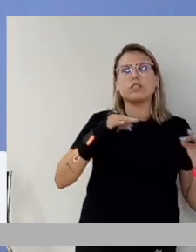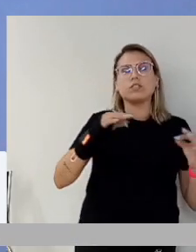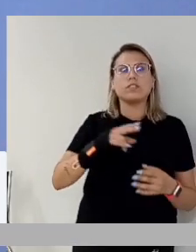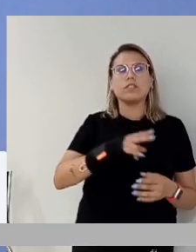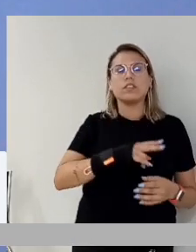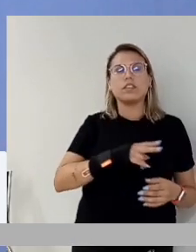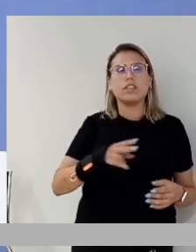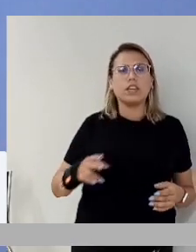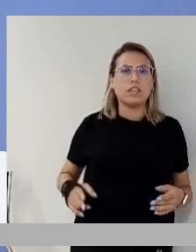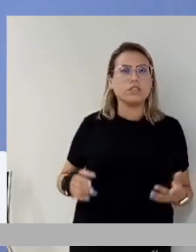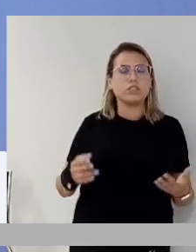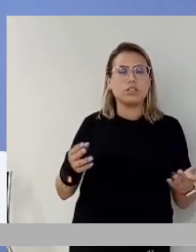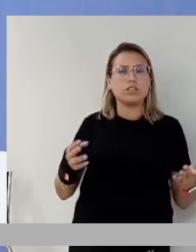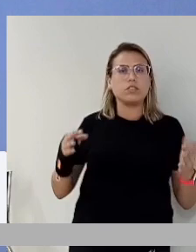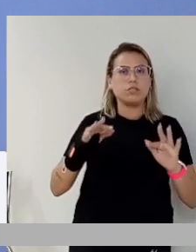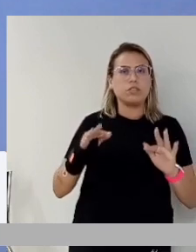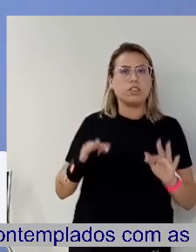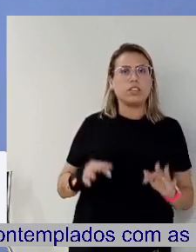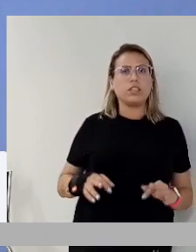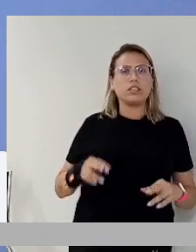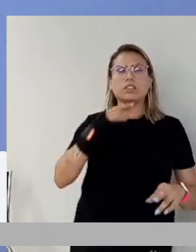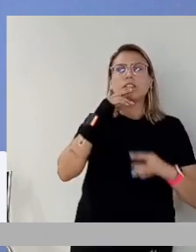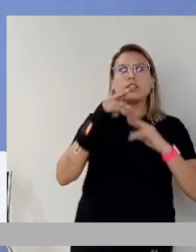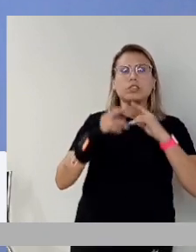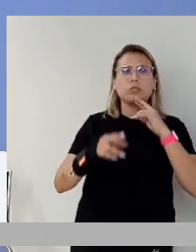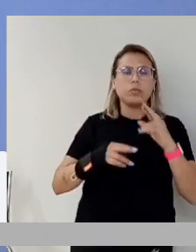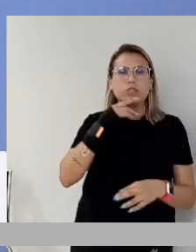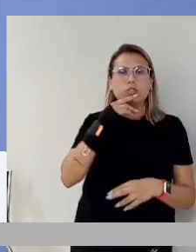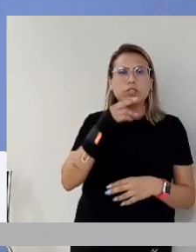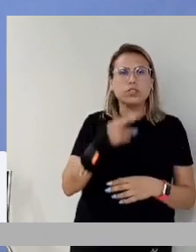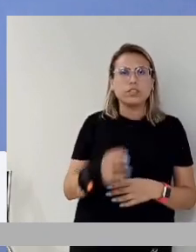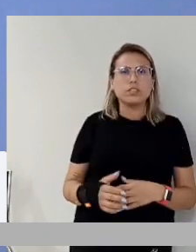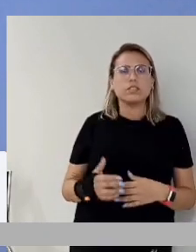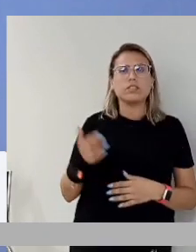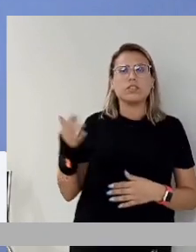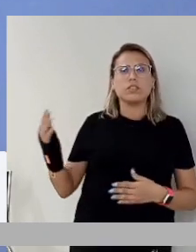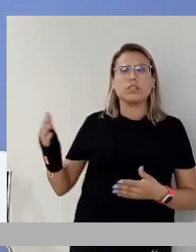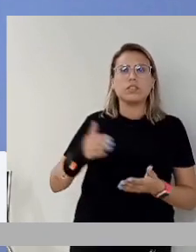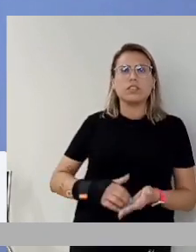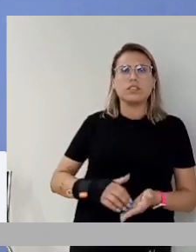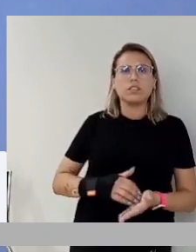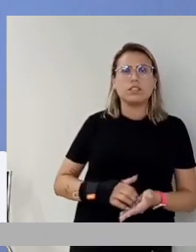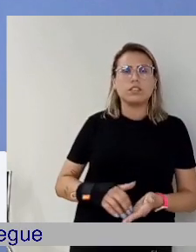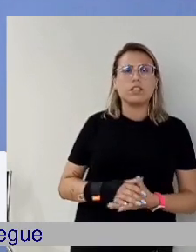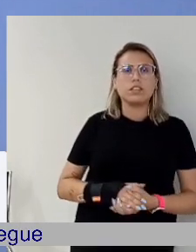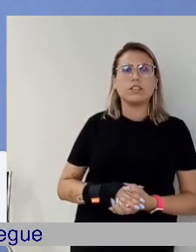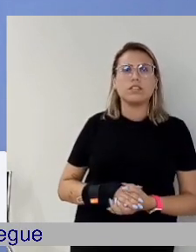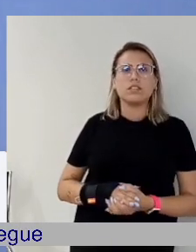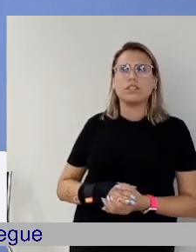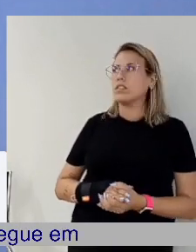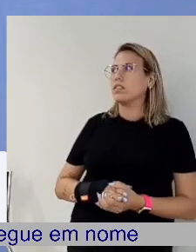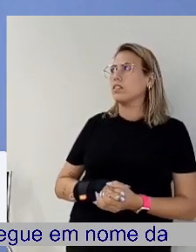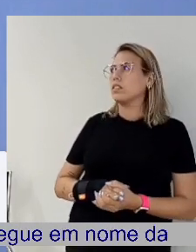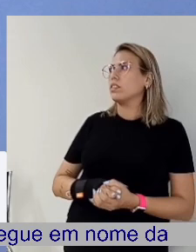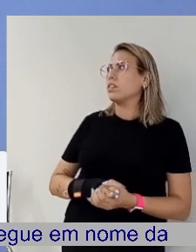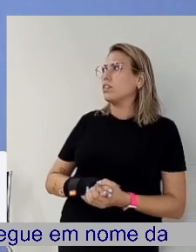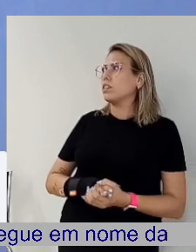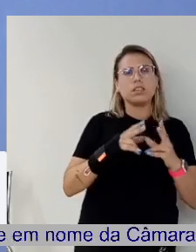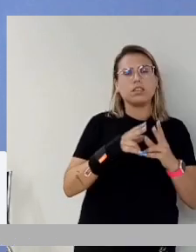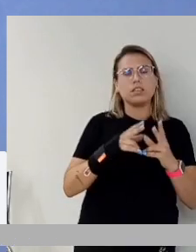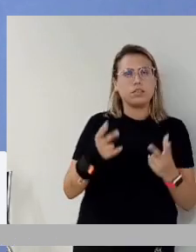estão contemplado com as respostas do novro secretário novo secretário céo em nome da Câmara